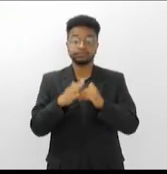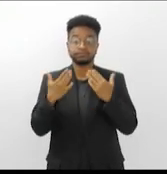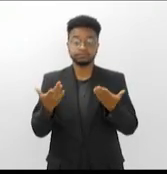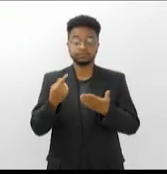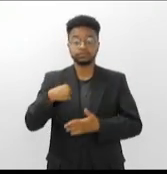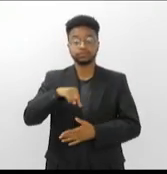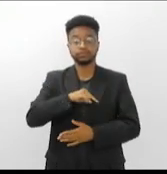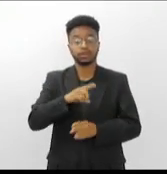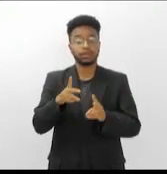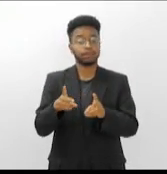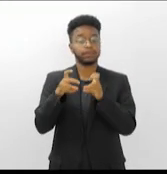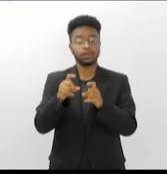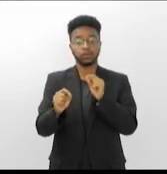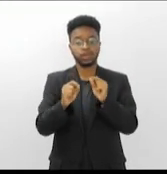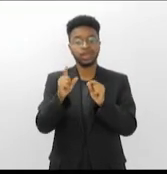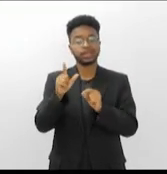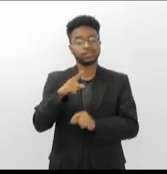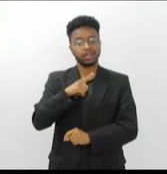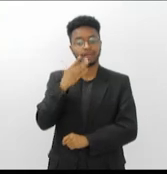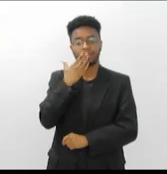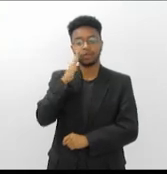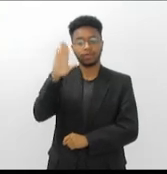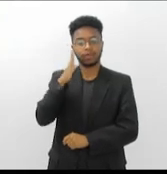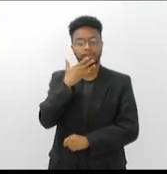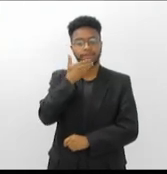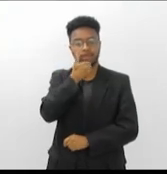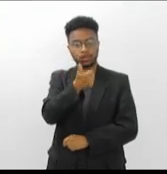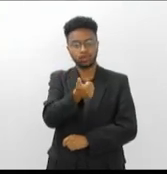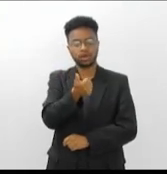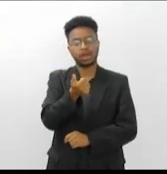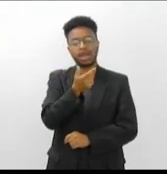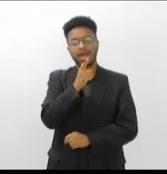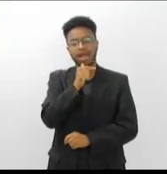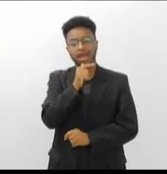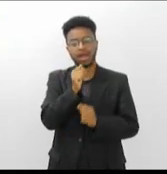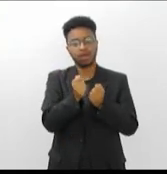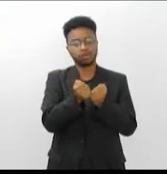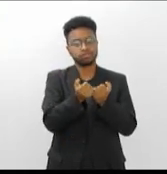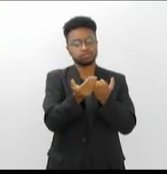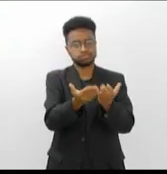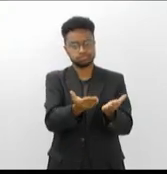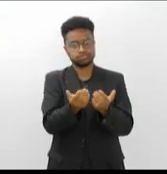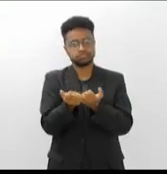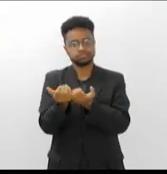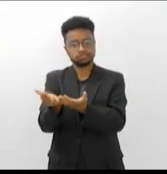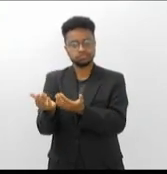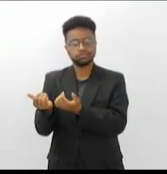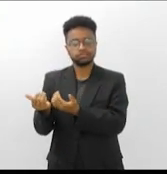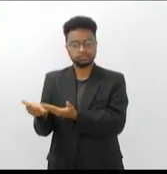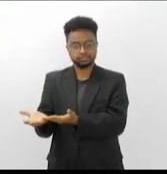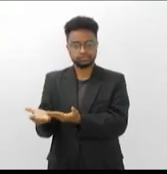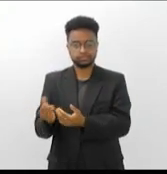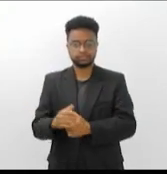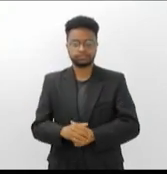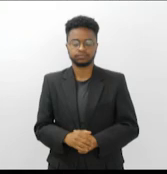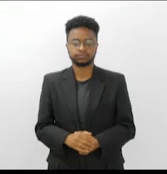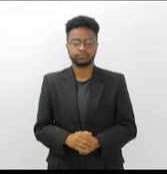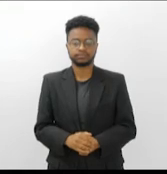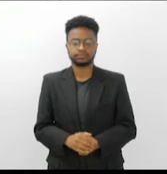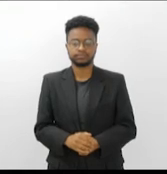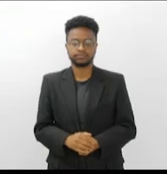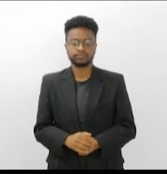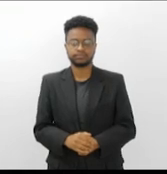aqui é uma promessa de melhoria na distribuição do serviço de água